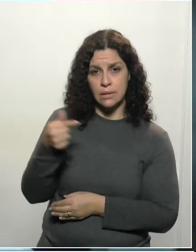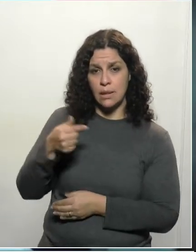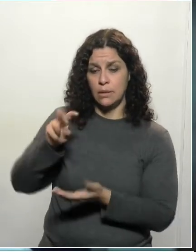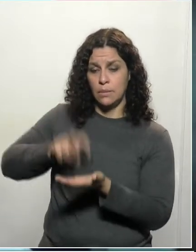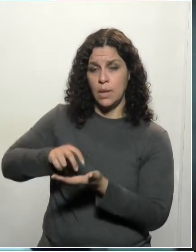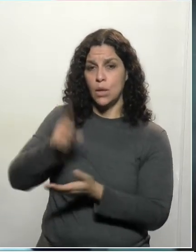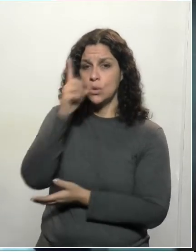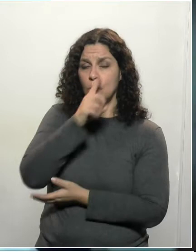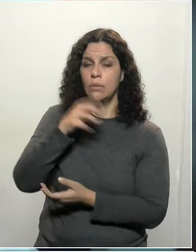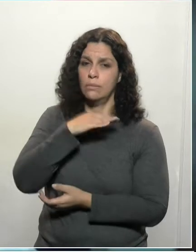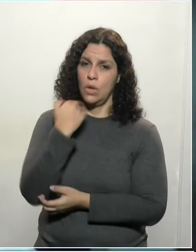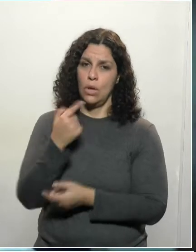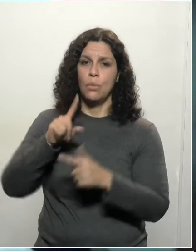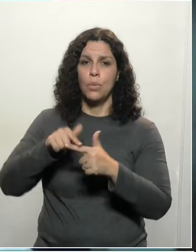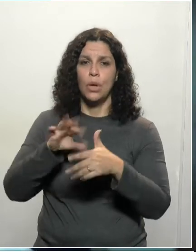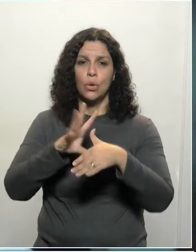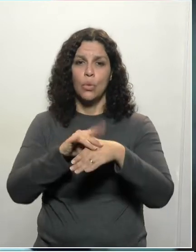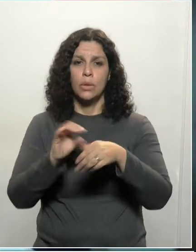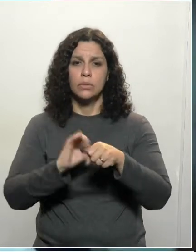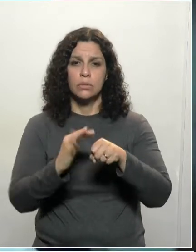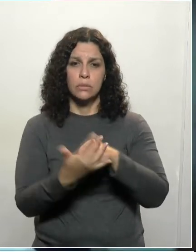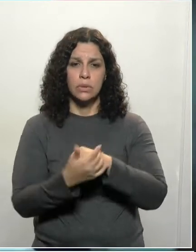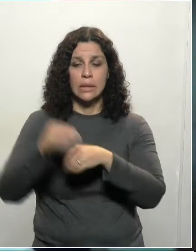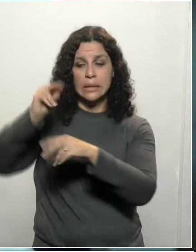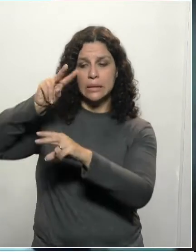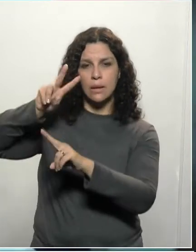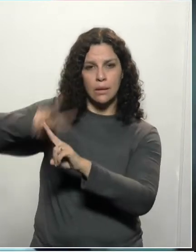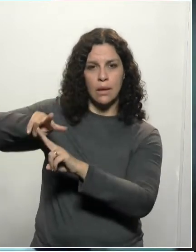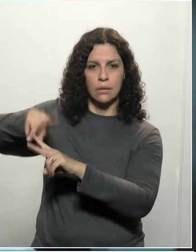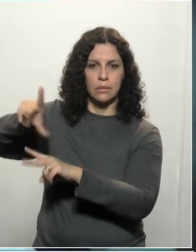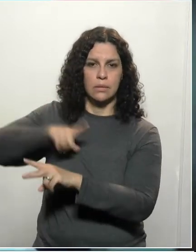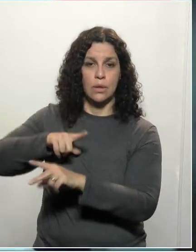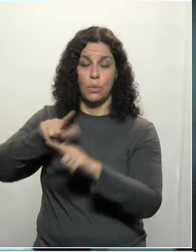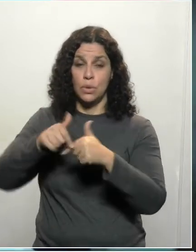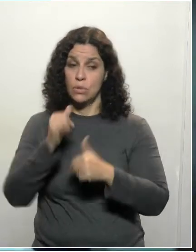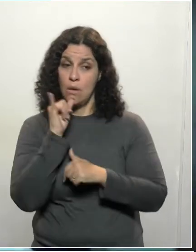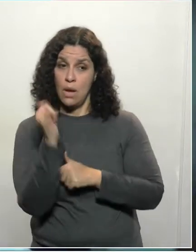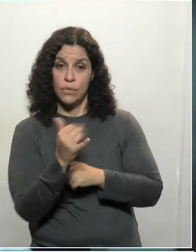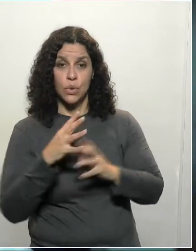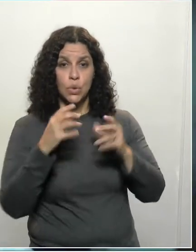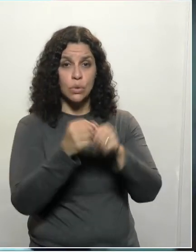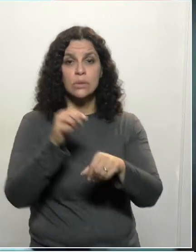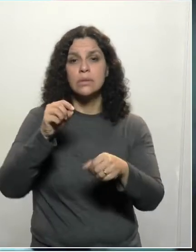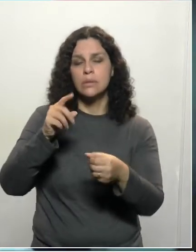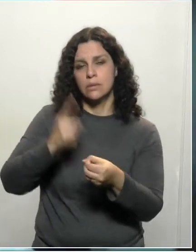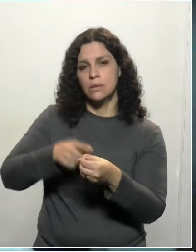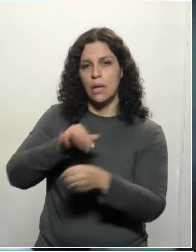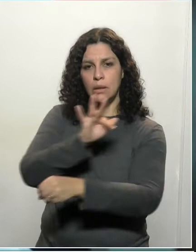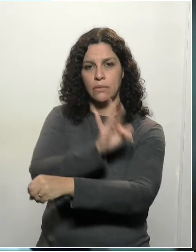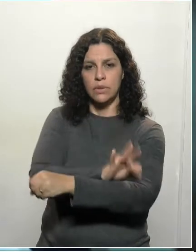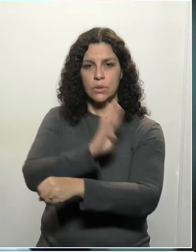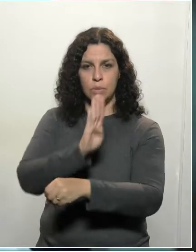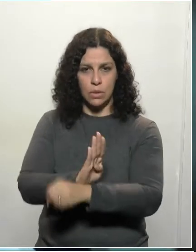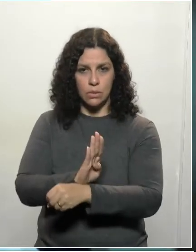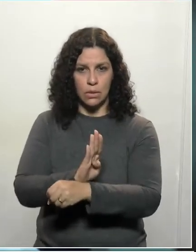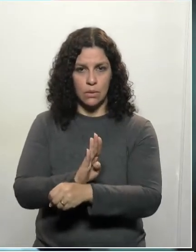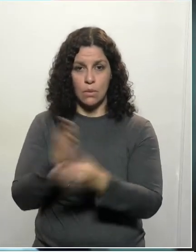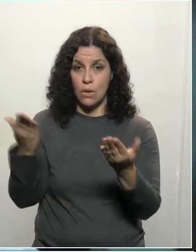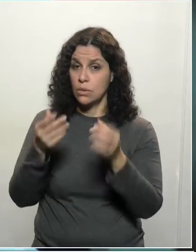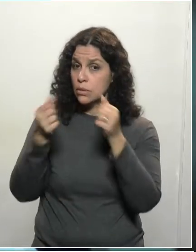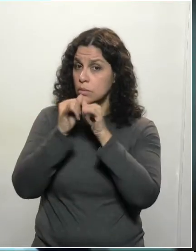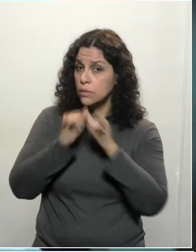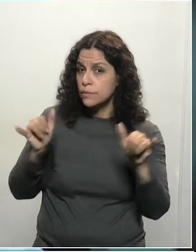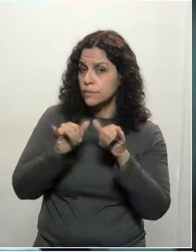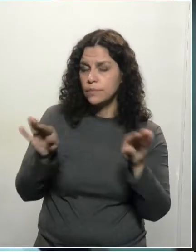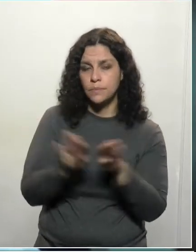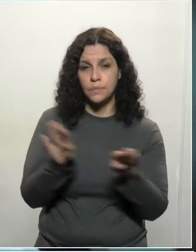manhã deste domingo. A morte foi confirmada pela direção da Penitenciária Estadual de Francisco Beltrão, no sudoeste do Paraná. E no